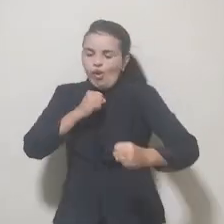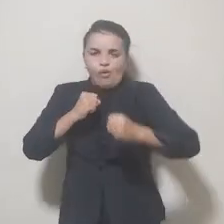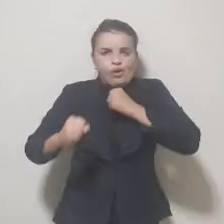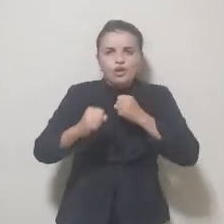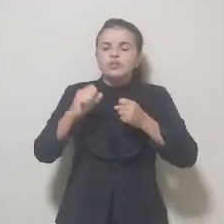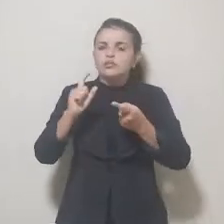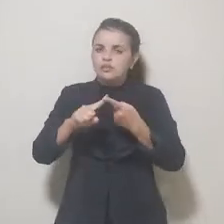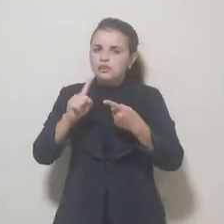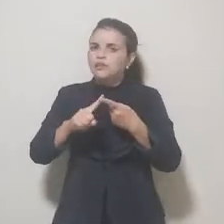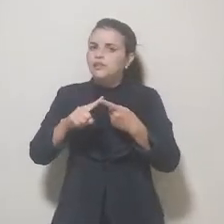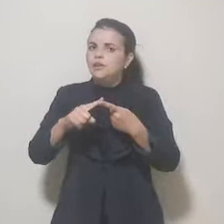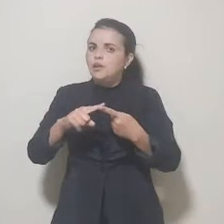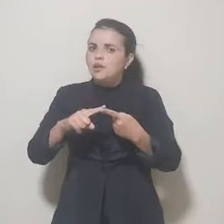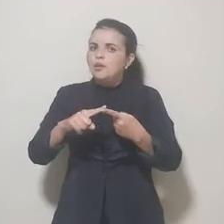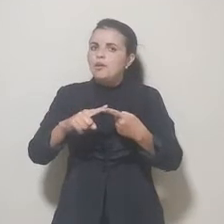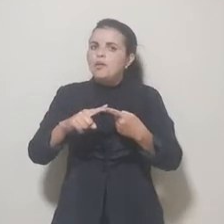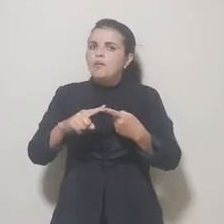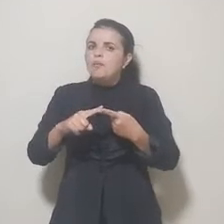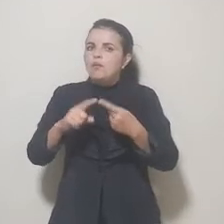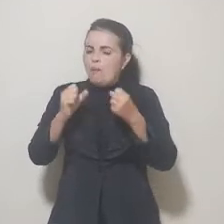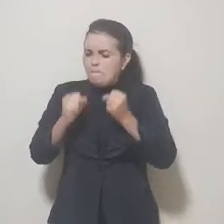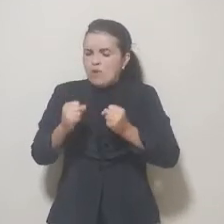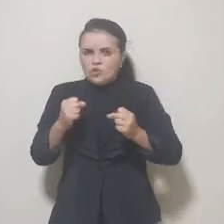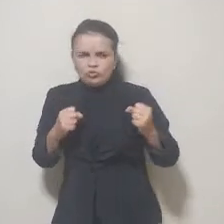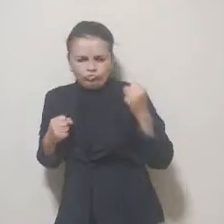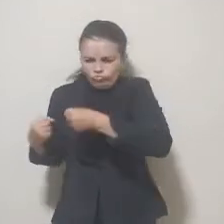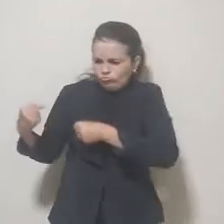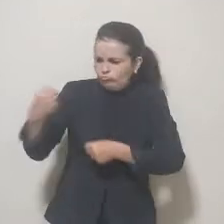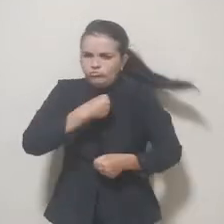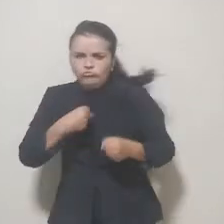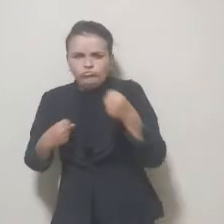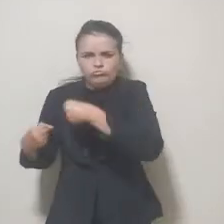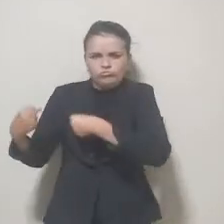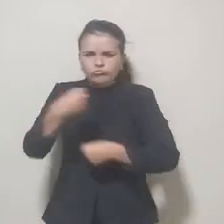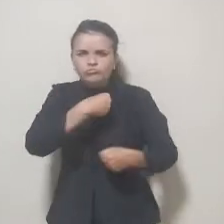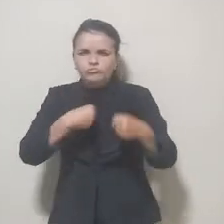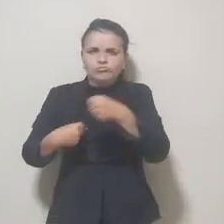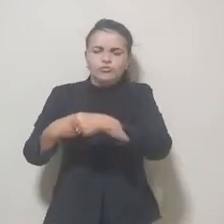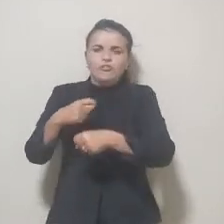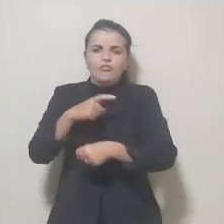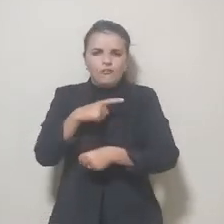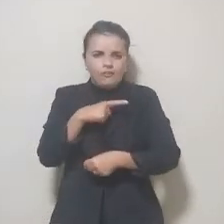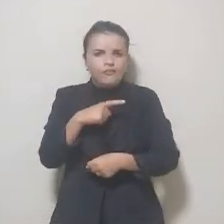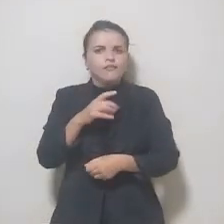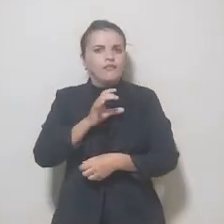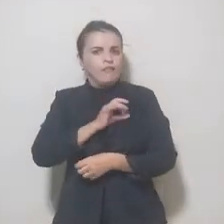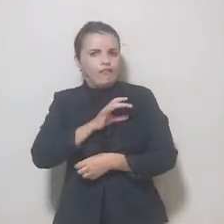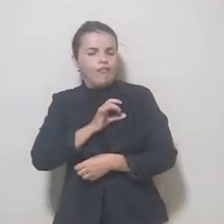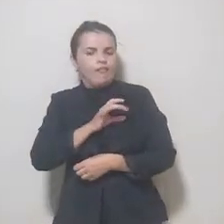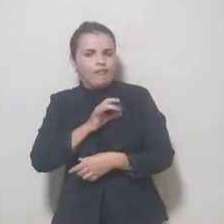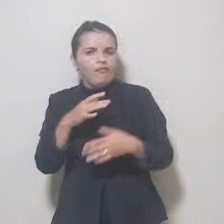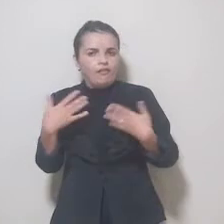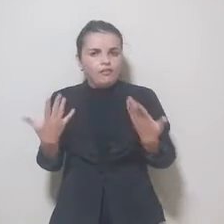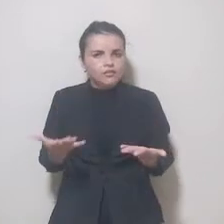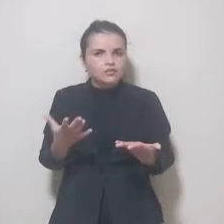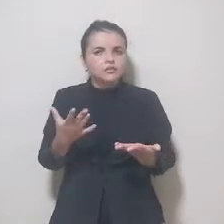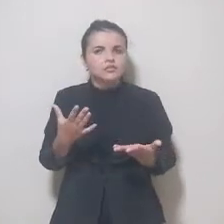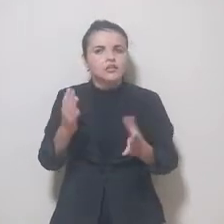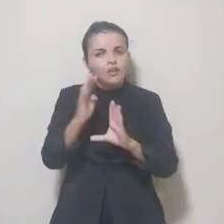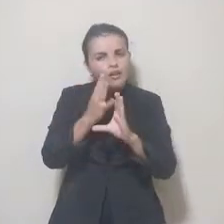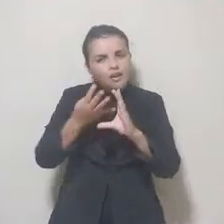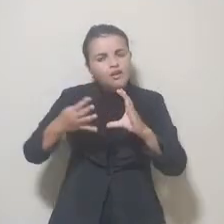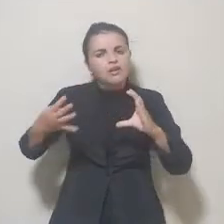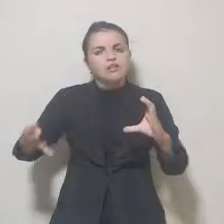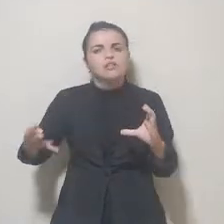adrenalina do medo, além da adrenalina da resistência. Então, ela, entre outras funções, ela tem essa característica